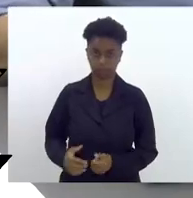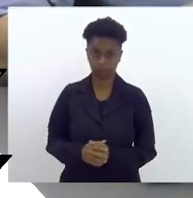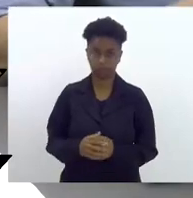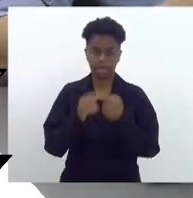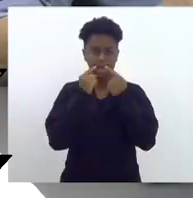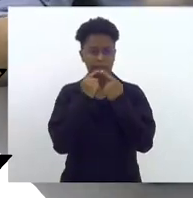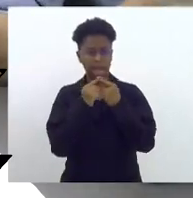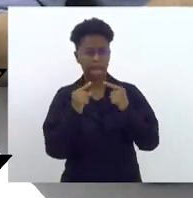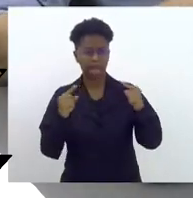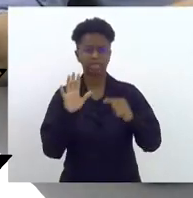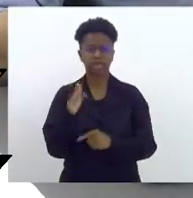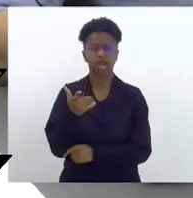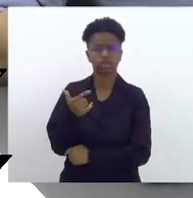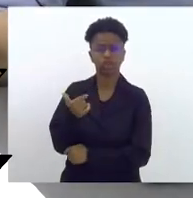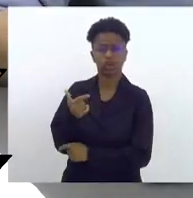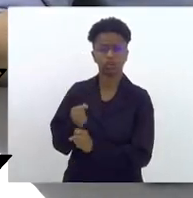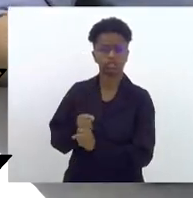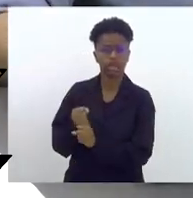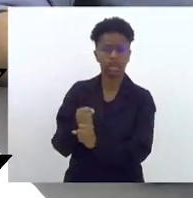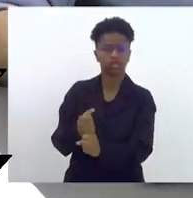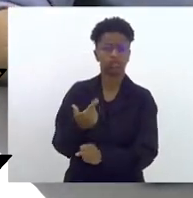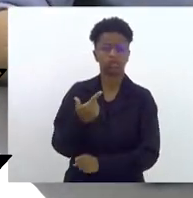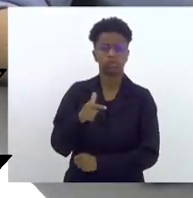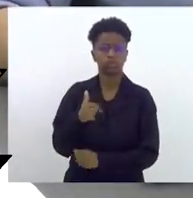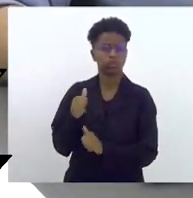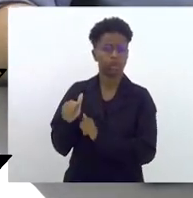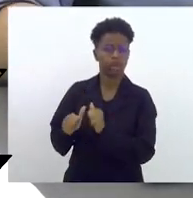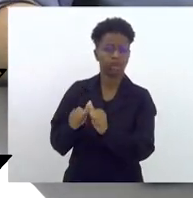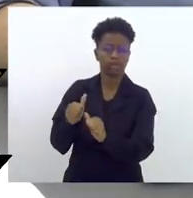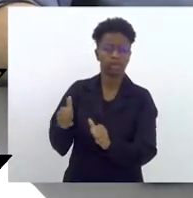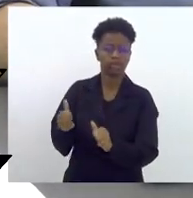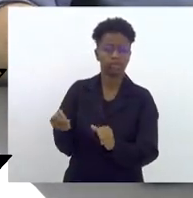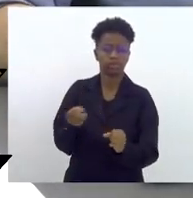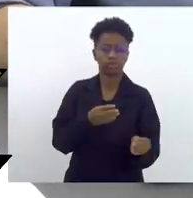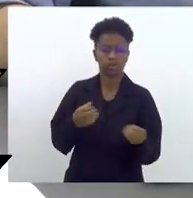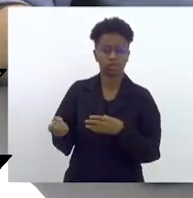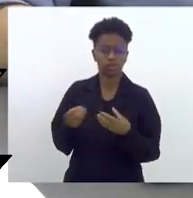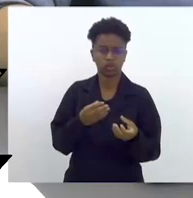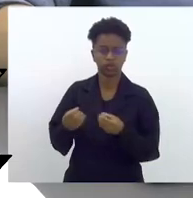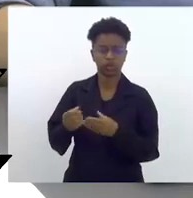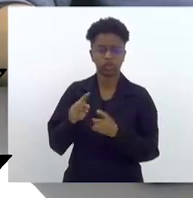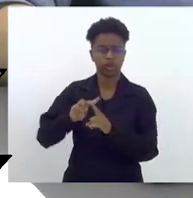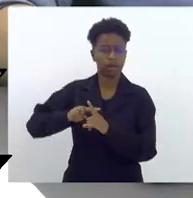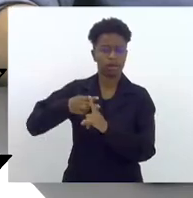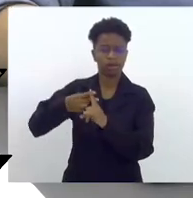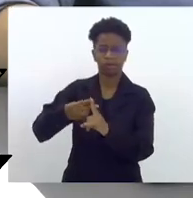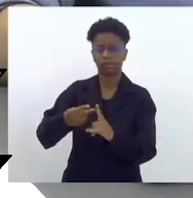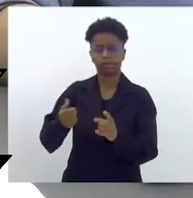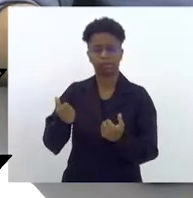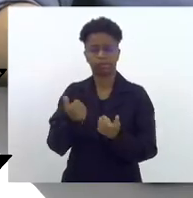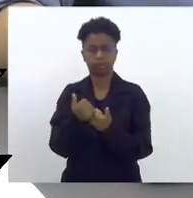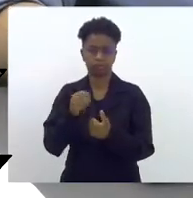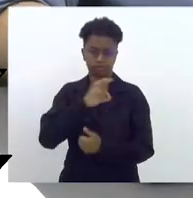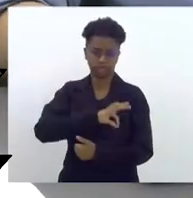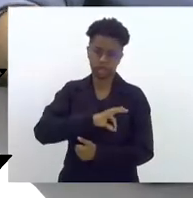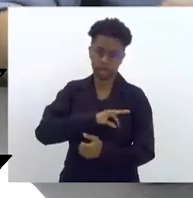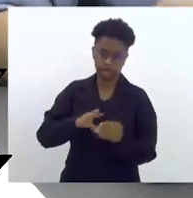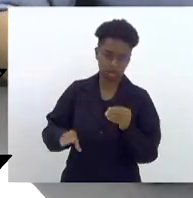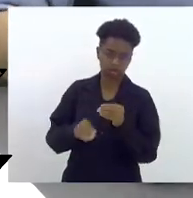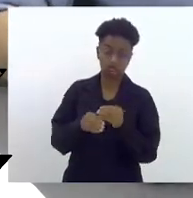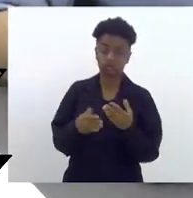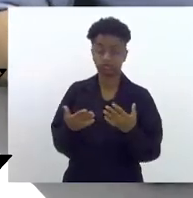queixam que há 12 anos não se renovam não se atualizam nós gratificações então em suma